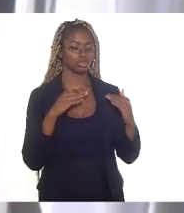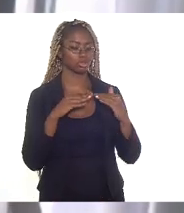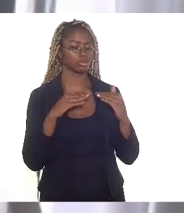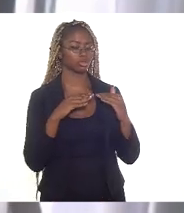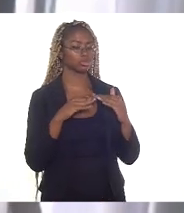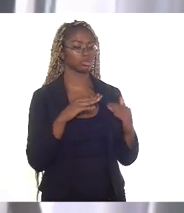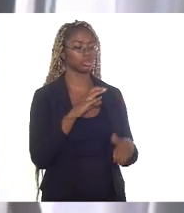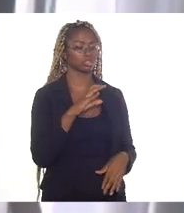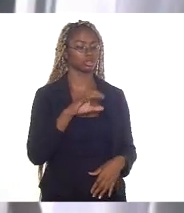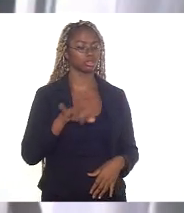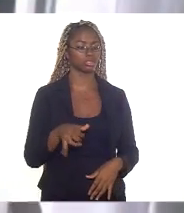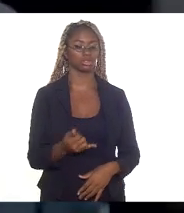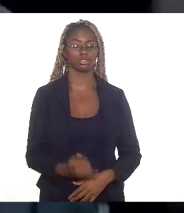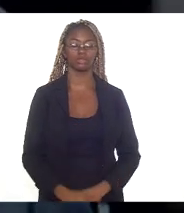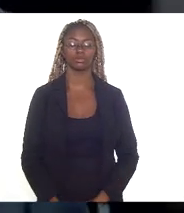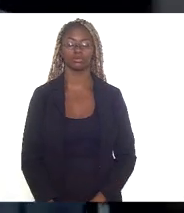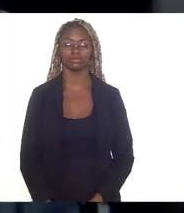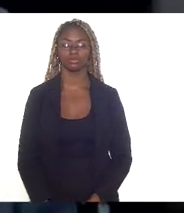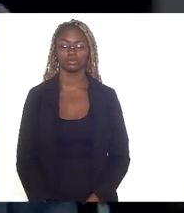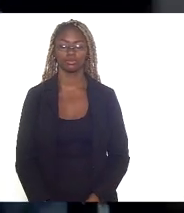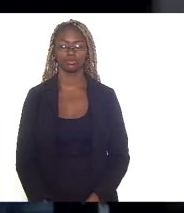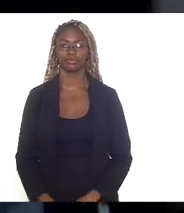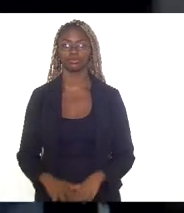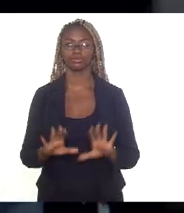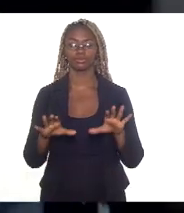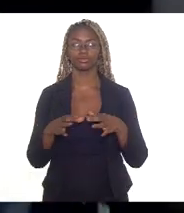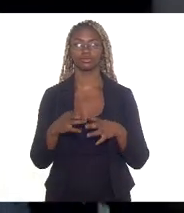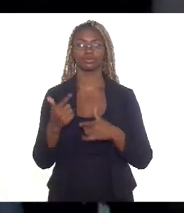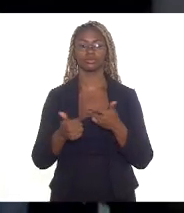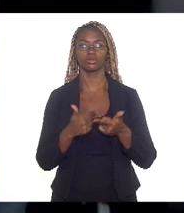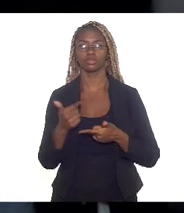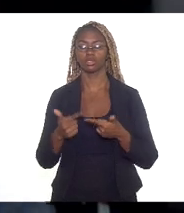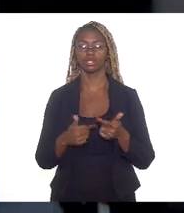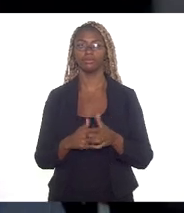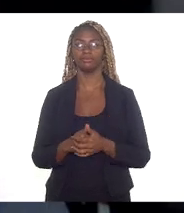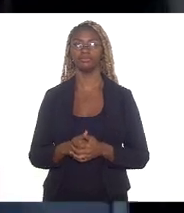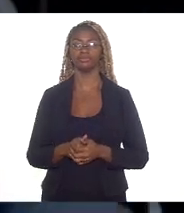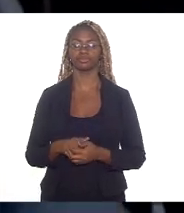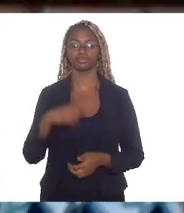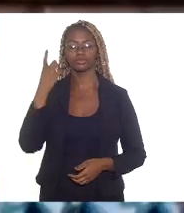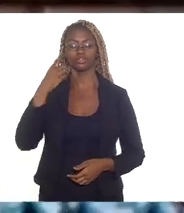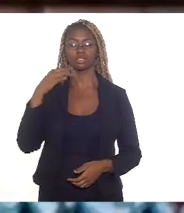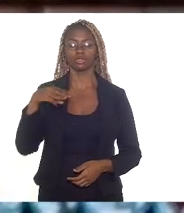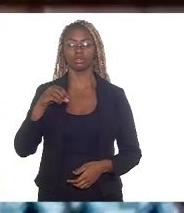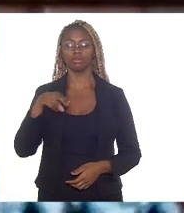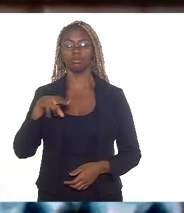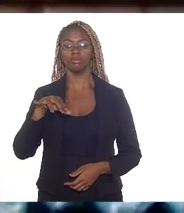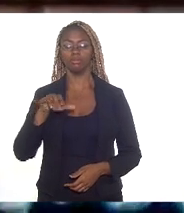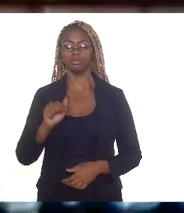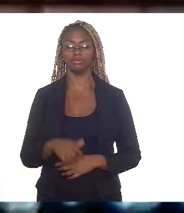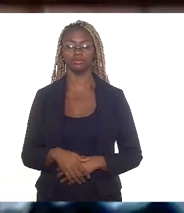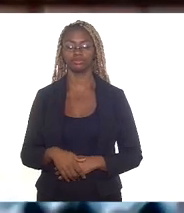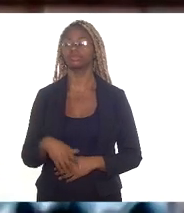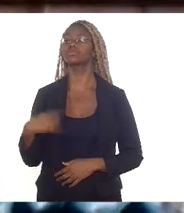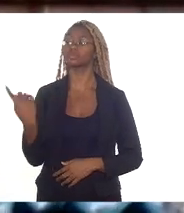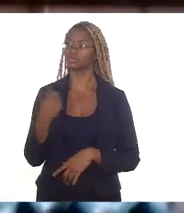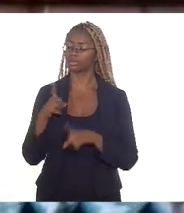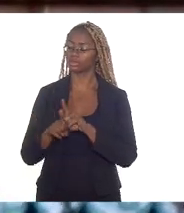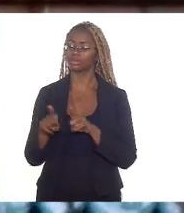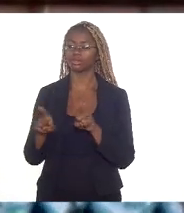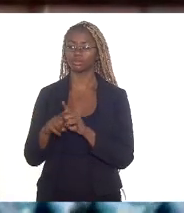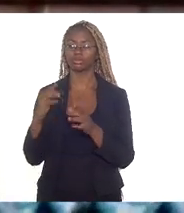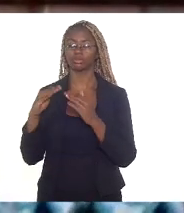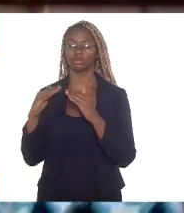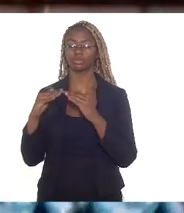CCJ. Pela Comissão de Trabalho, deputada Mônica Francisco. Presidente, a Comissão de Trabalho acompanha o parecer da